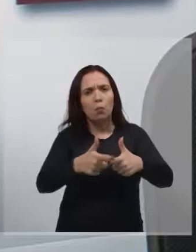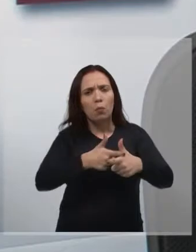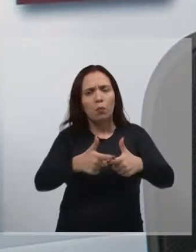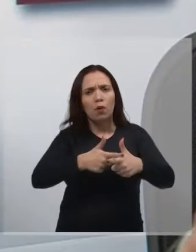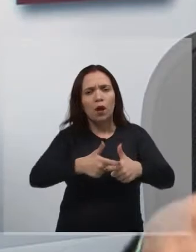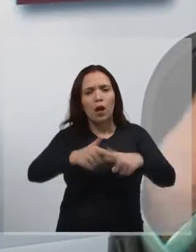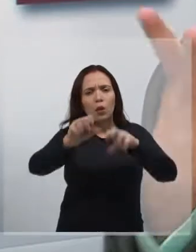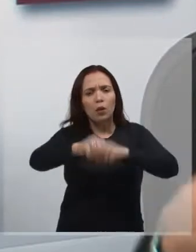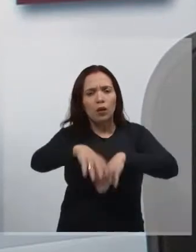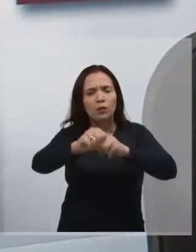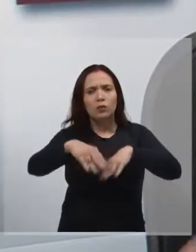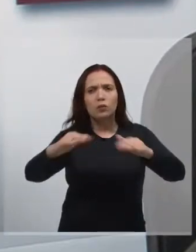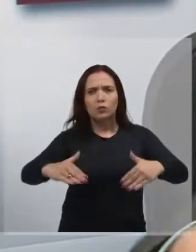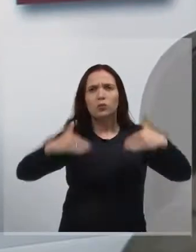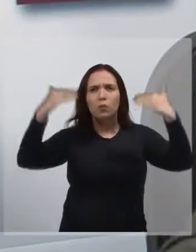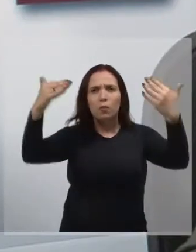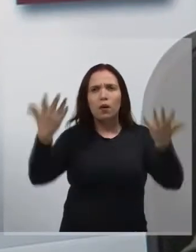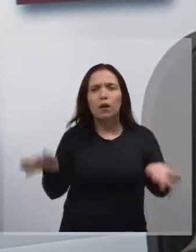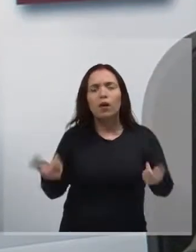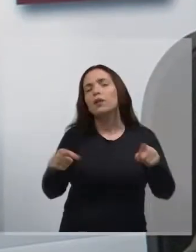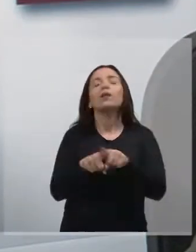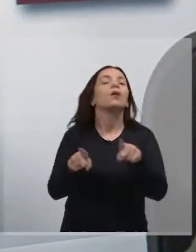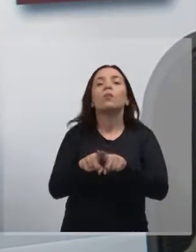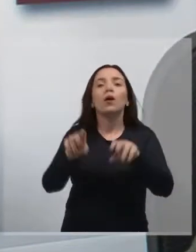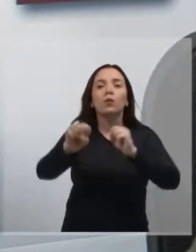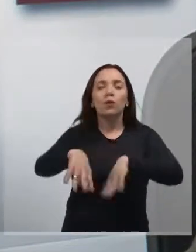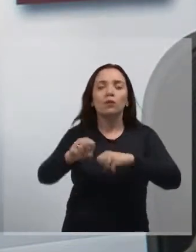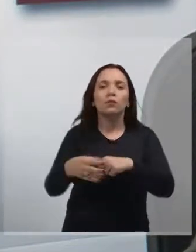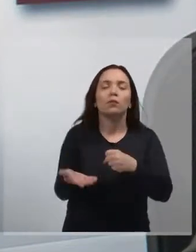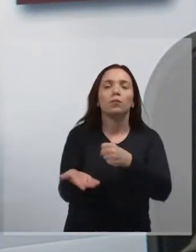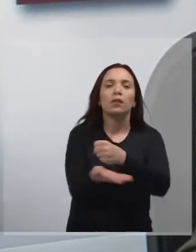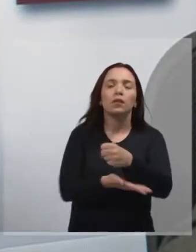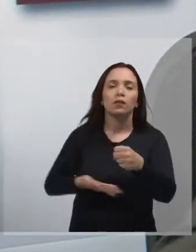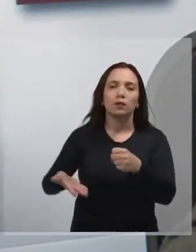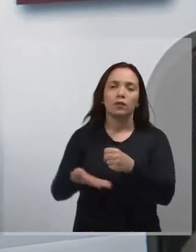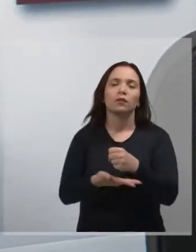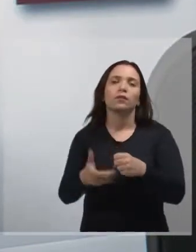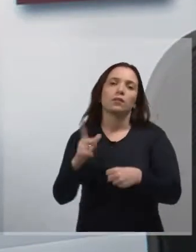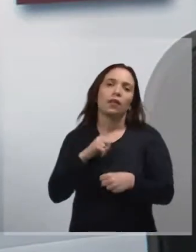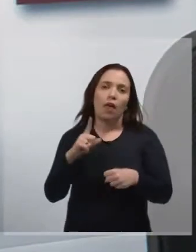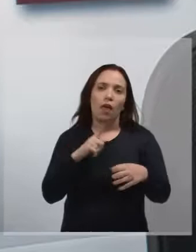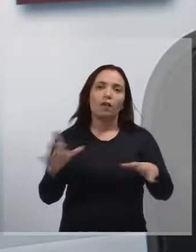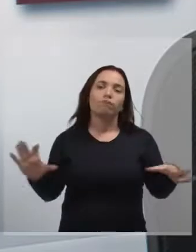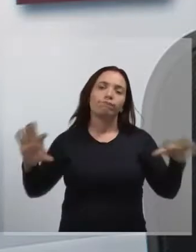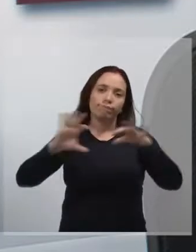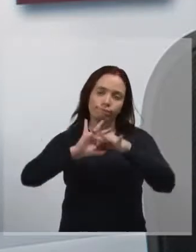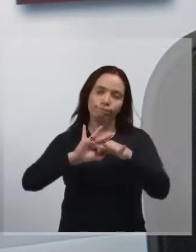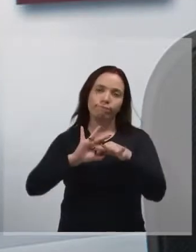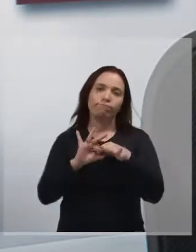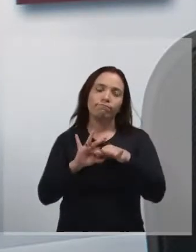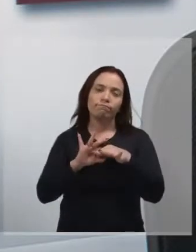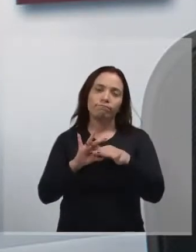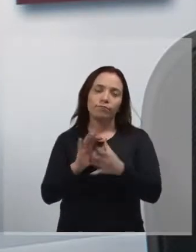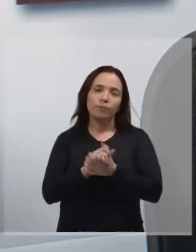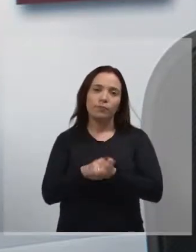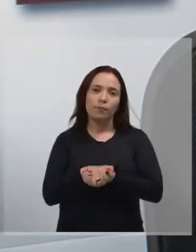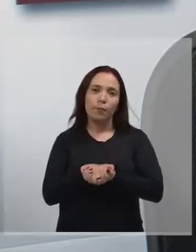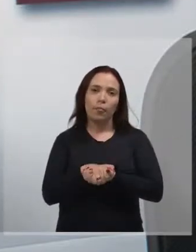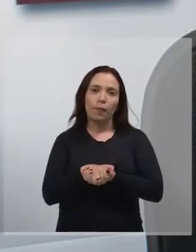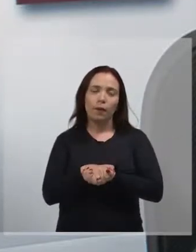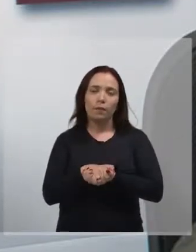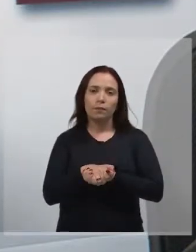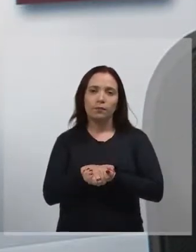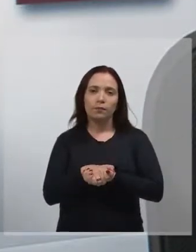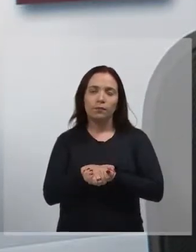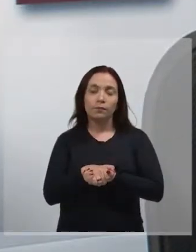nossa educação superior, assim como a nossa educação básica, que são interligadas. Não tem como. É verdade. Tá